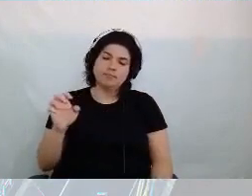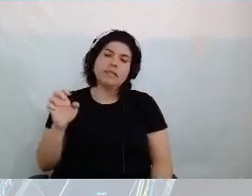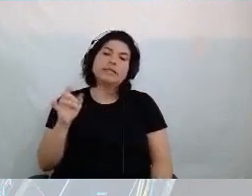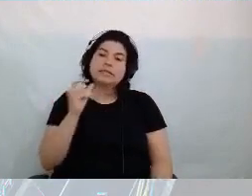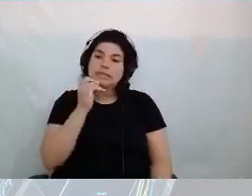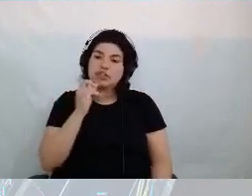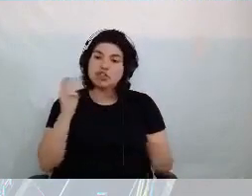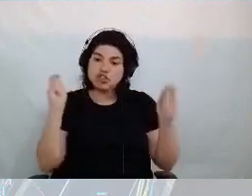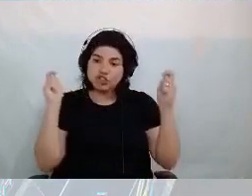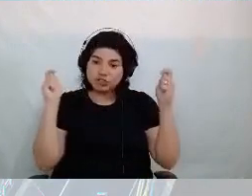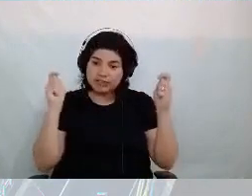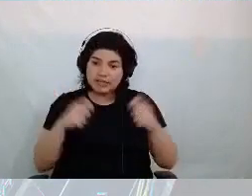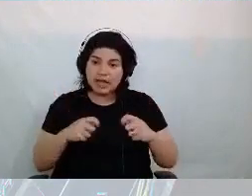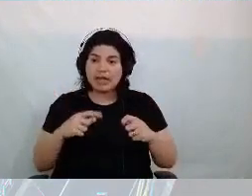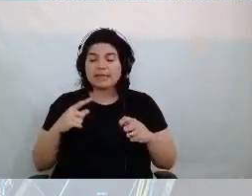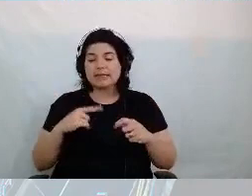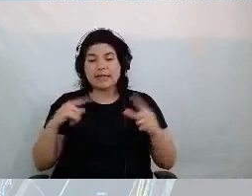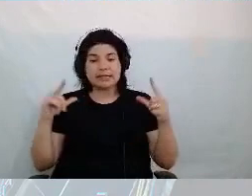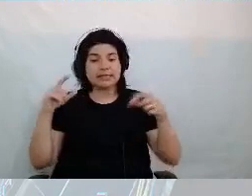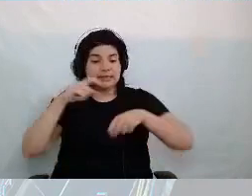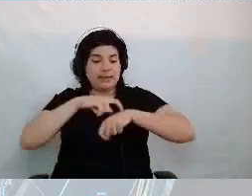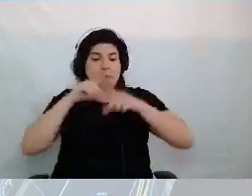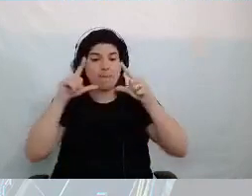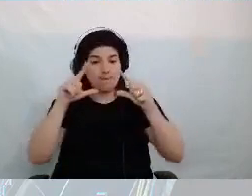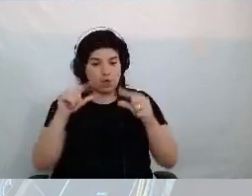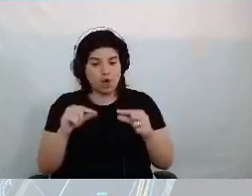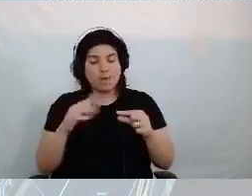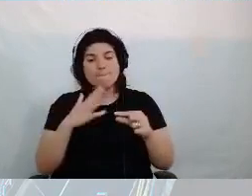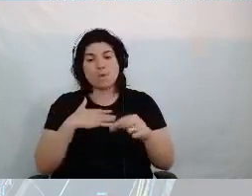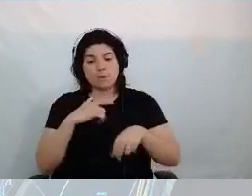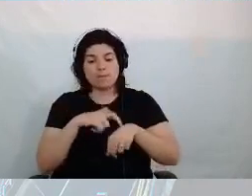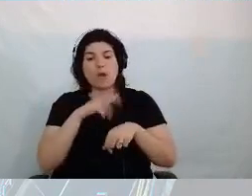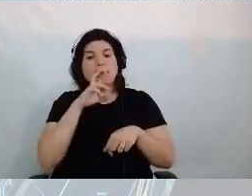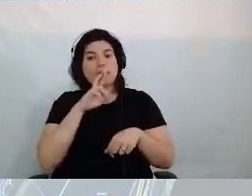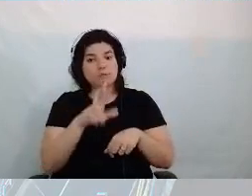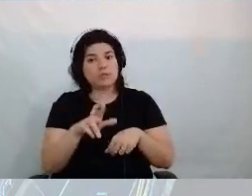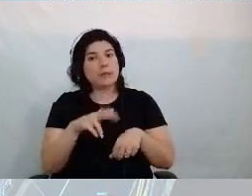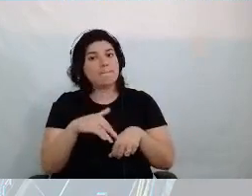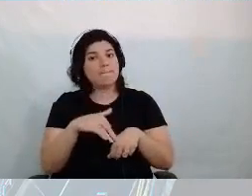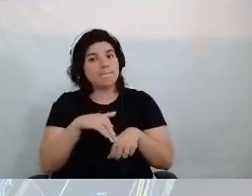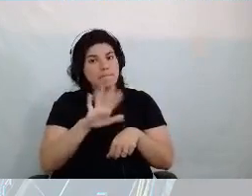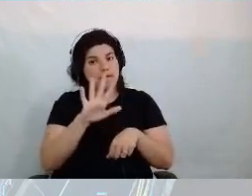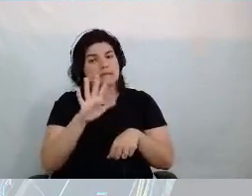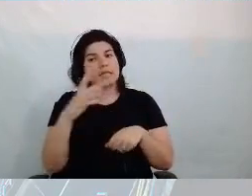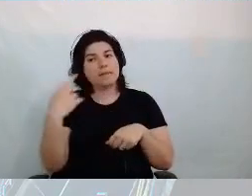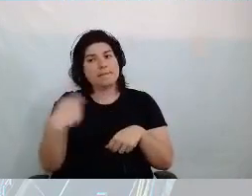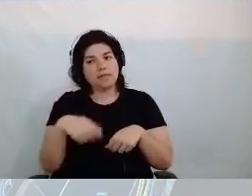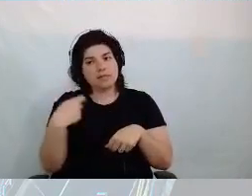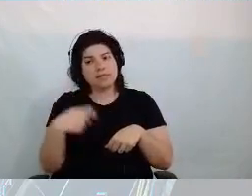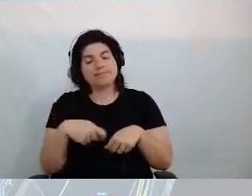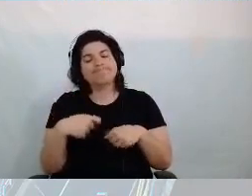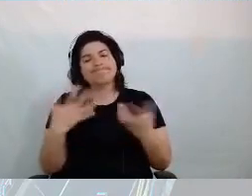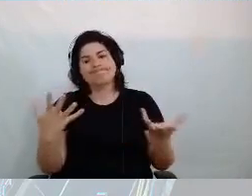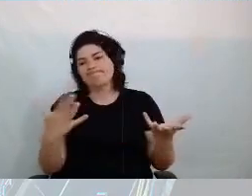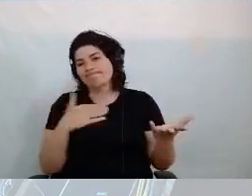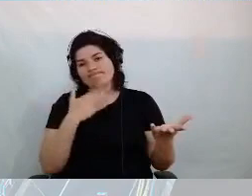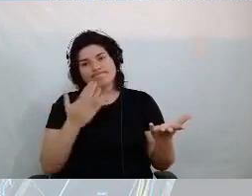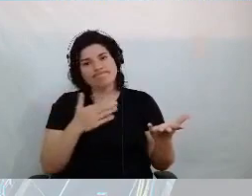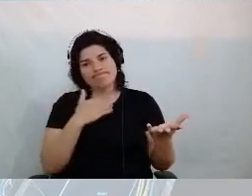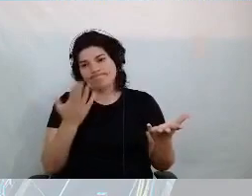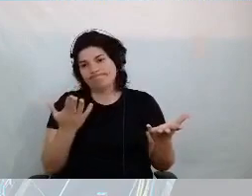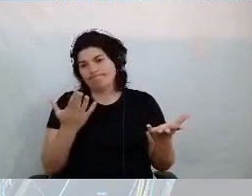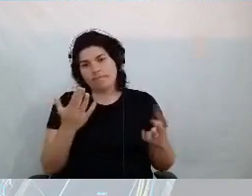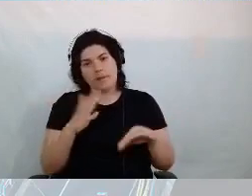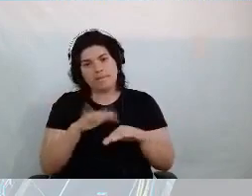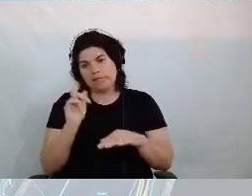mais baixa e um tempo menor, o meu tempo de resposta já está muito maior do que eu preciso, não adianta eu ir para a bateria maior.